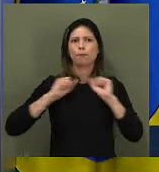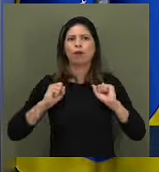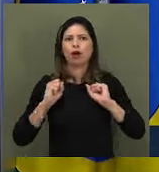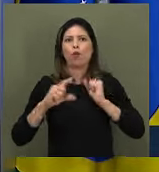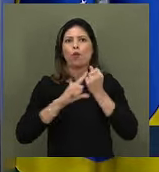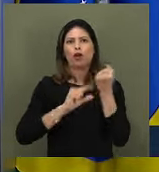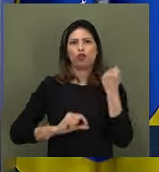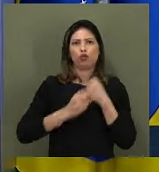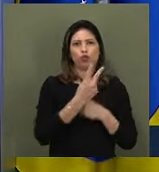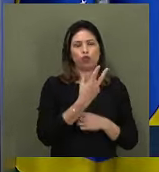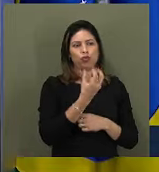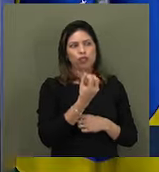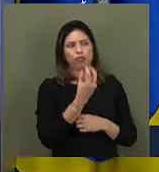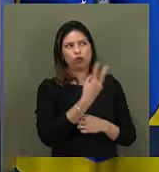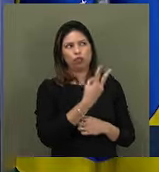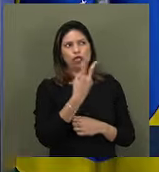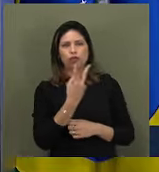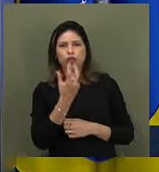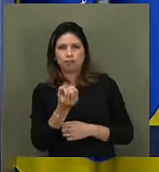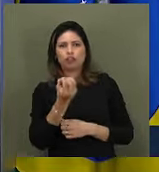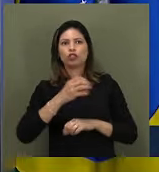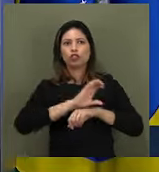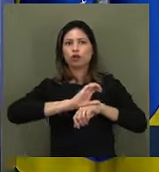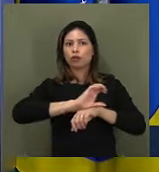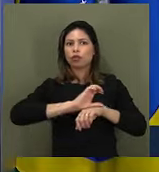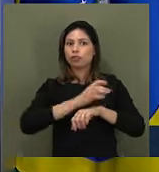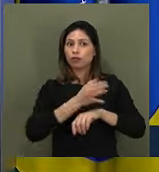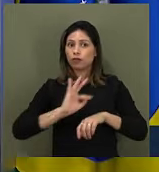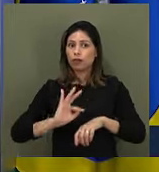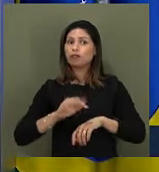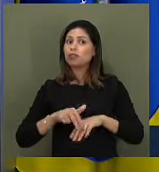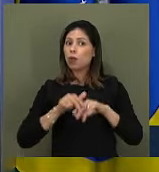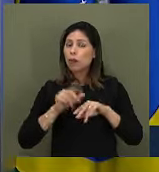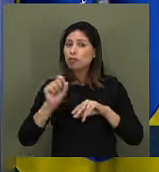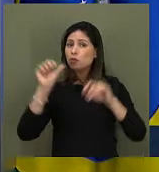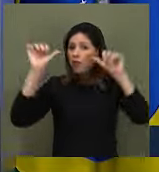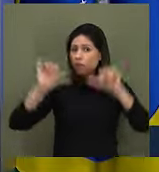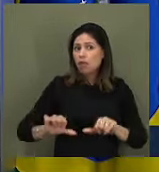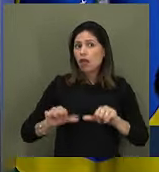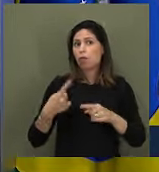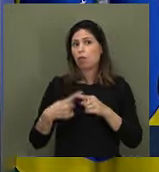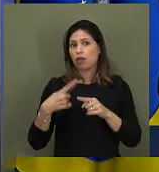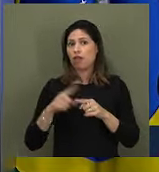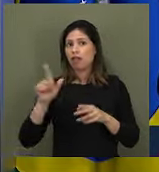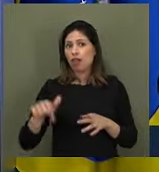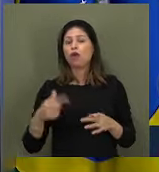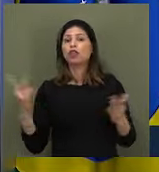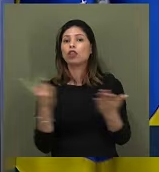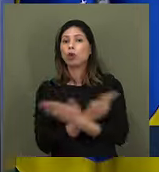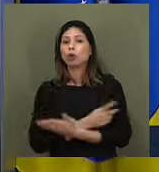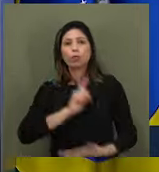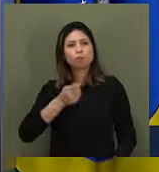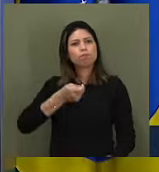220 da Constituição e o pior de tudo isso senhor presidente porque é uma ditadura que tá se instalando